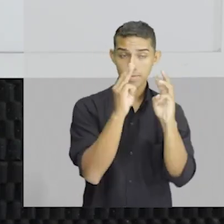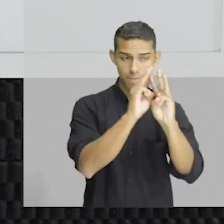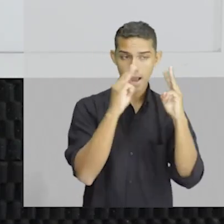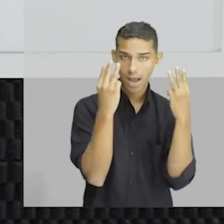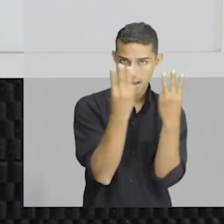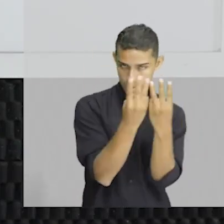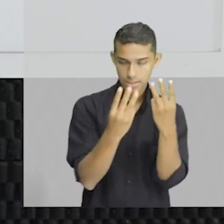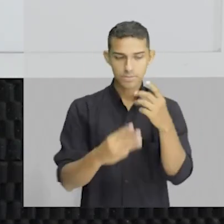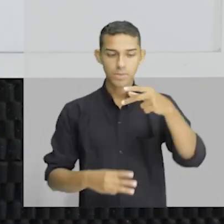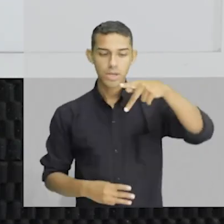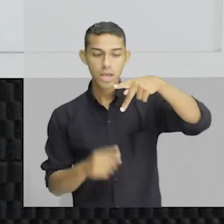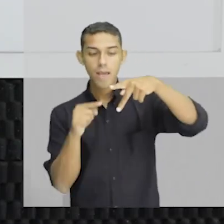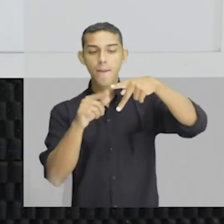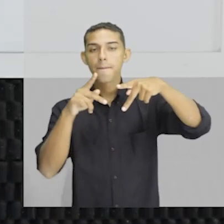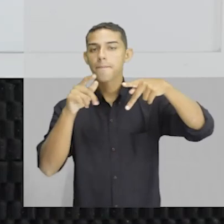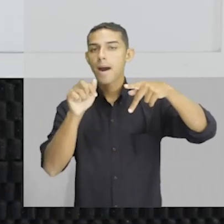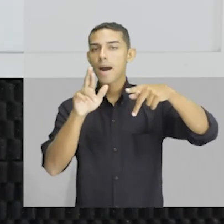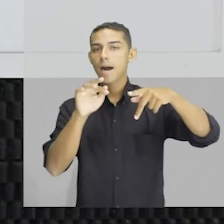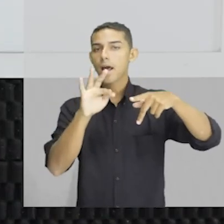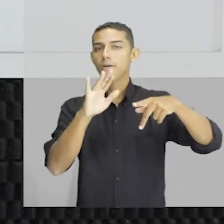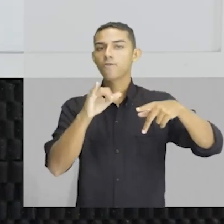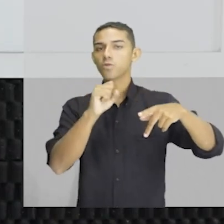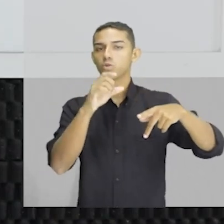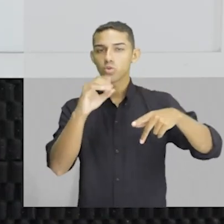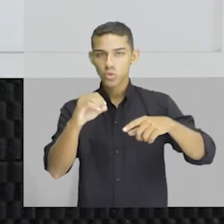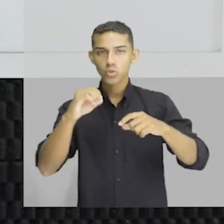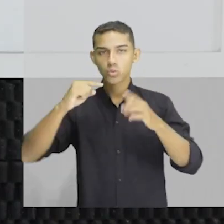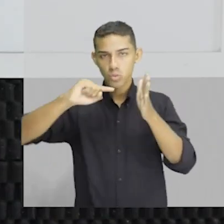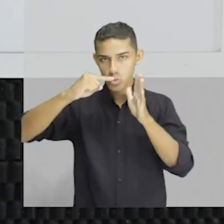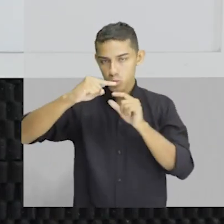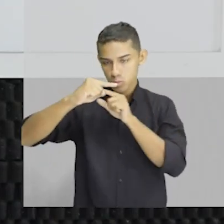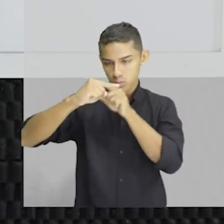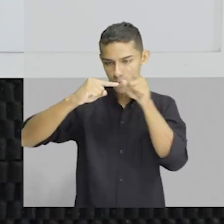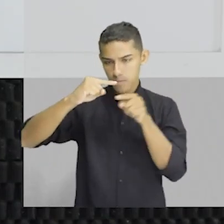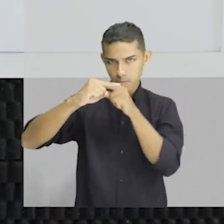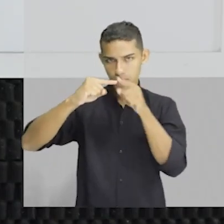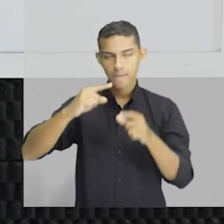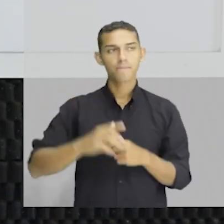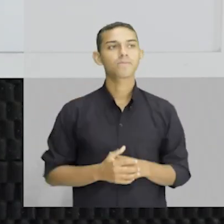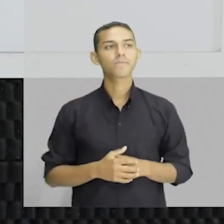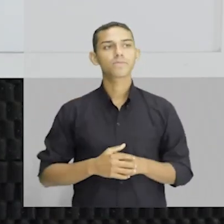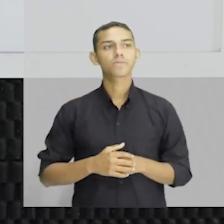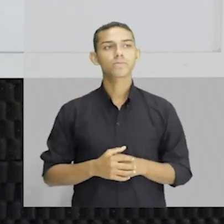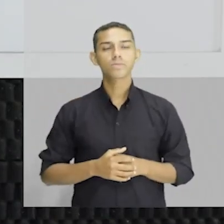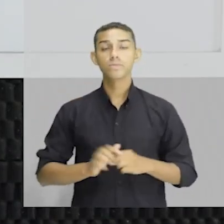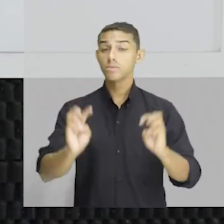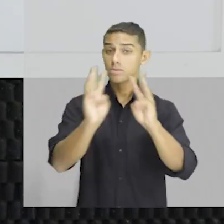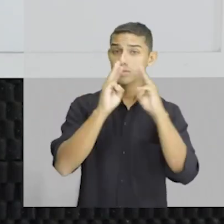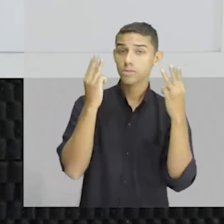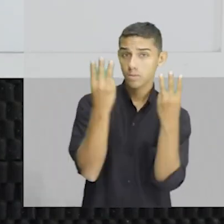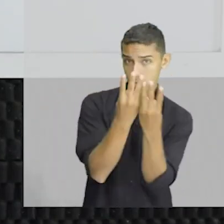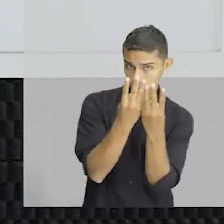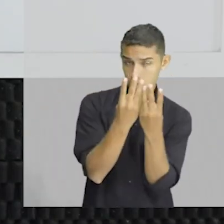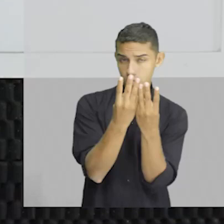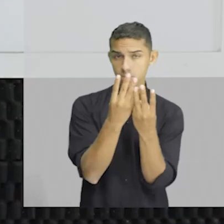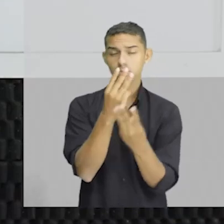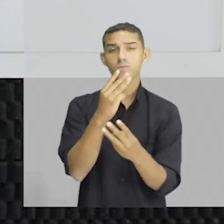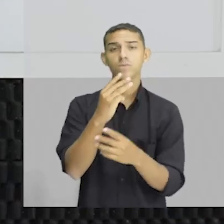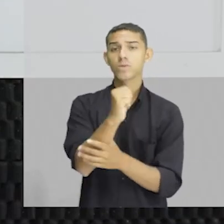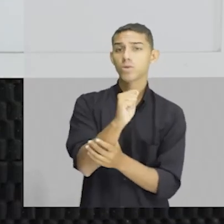variação de temperatura que o parafuso vai sofrer massa do parafuso 10 gramas